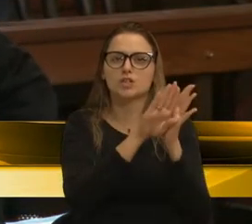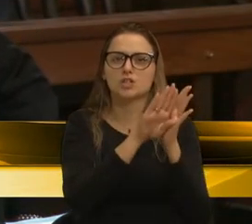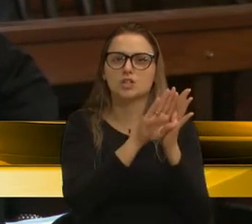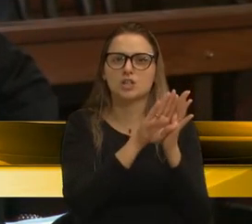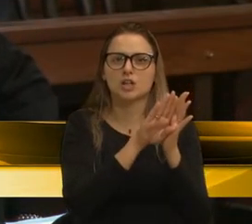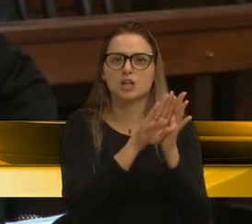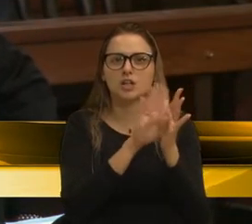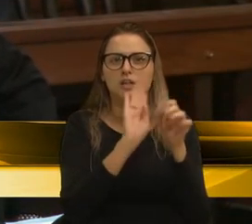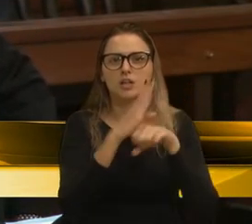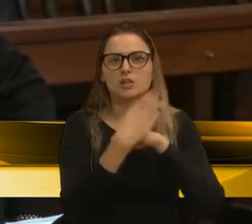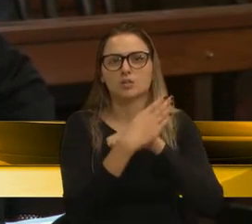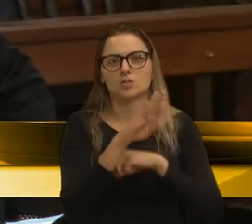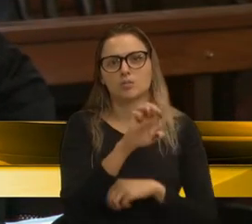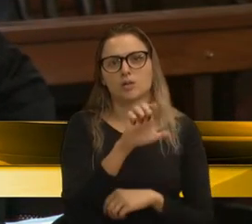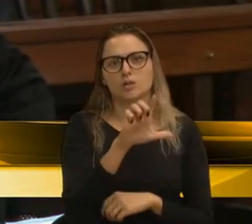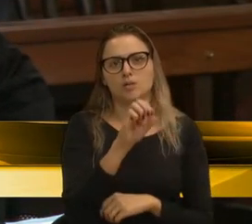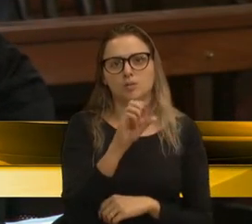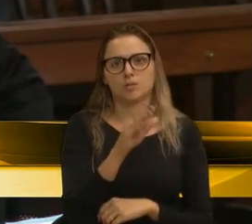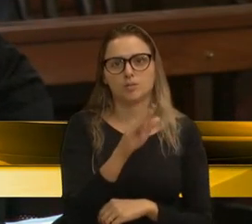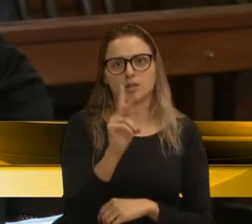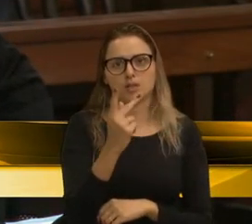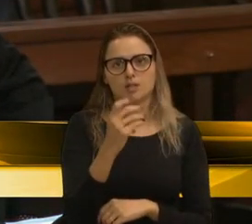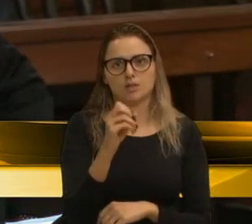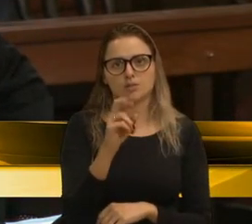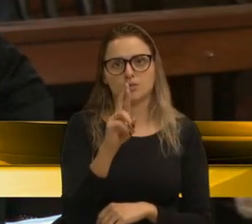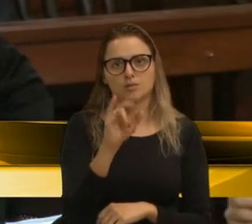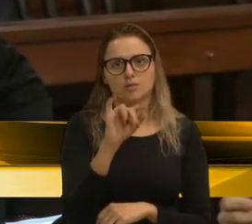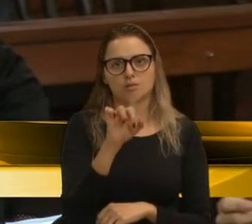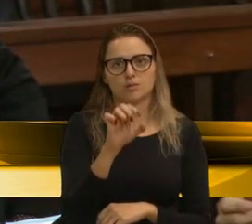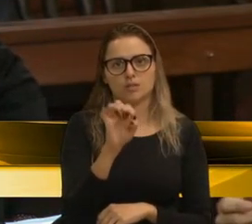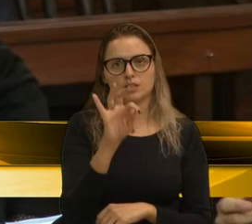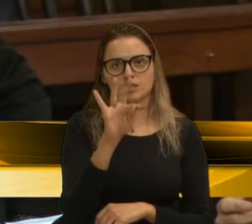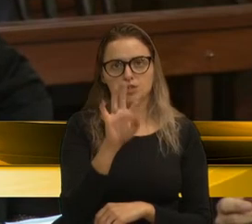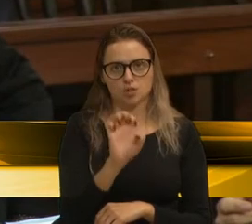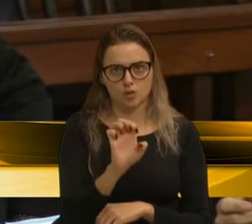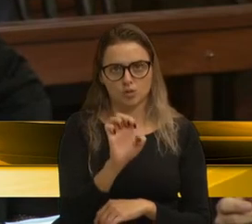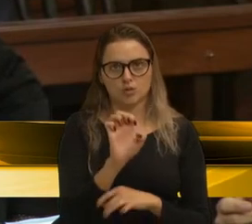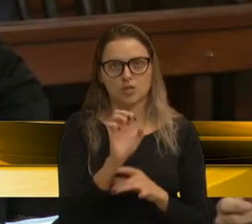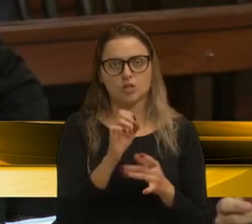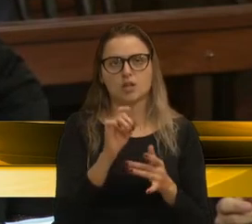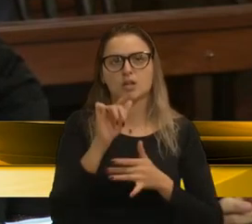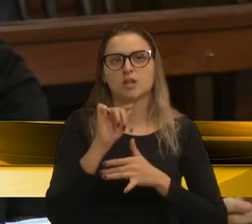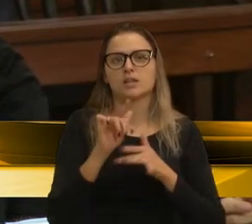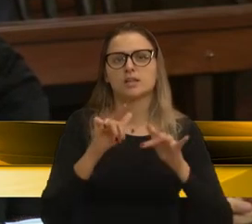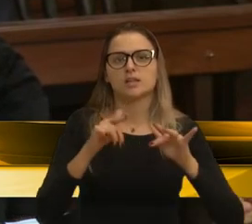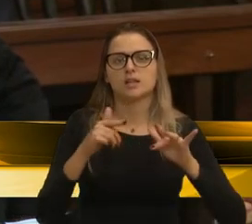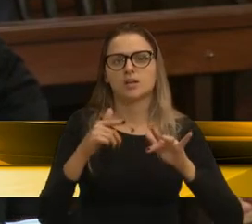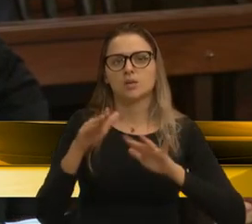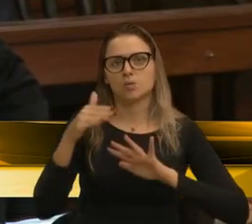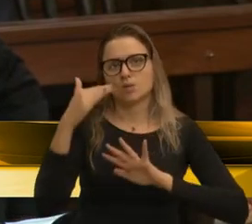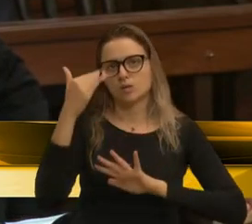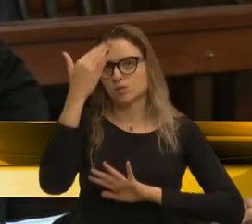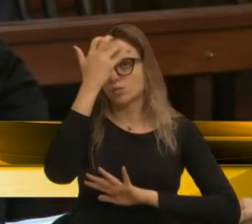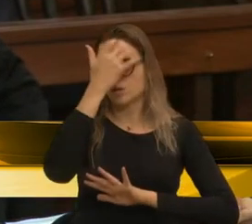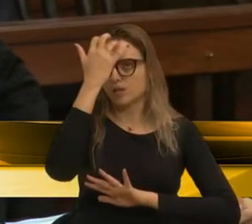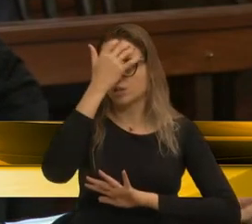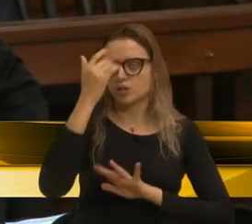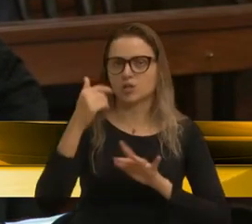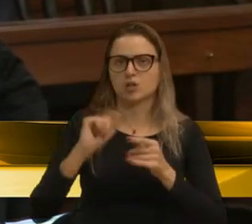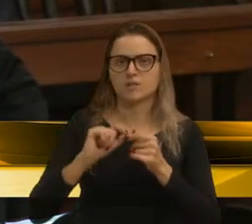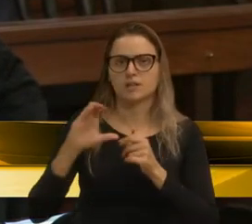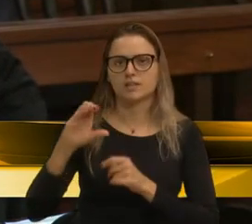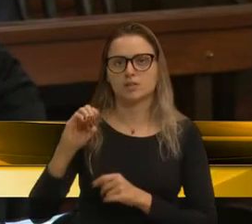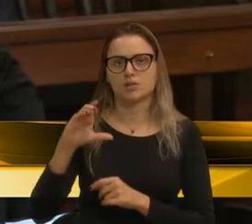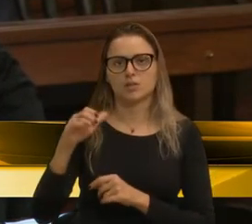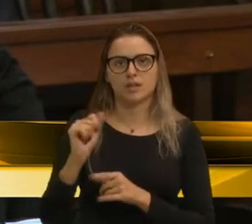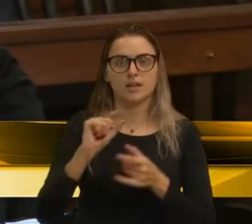Belo Horizonte. Por ali, na Adolfo Randaço, né, que o Adiló, enquanto esteve na Codeca, encaminhou lá o